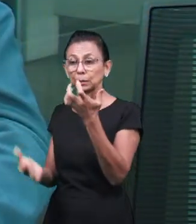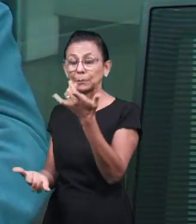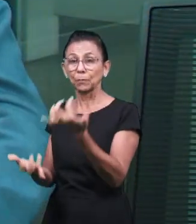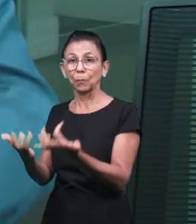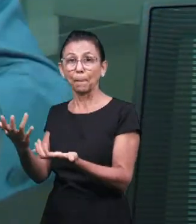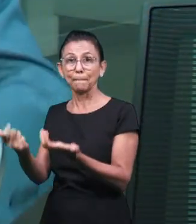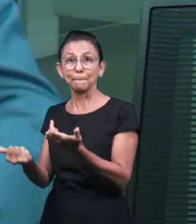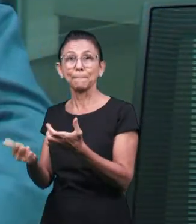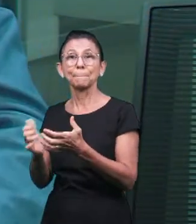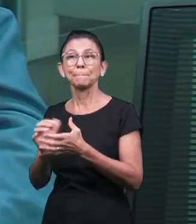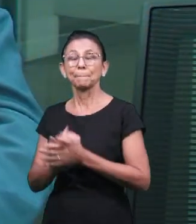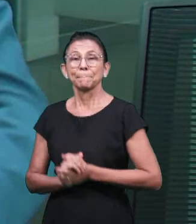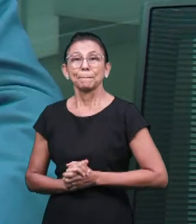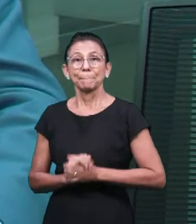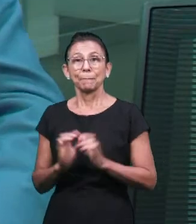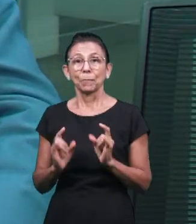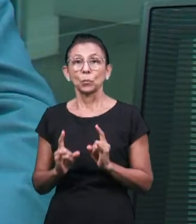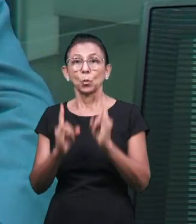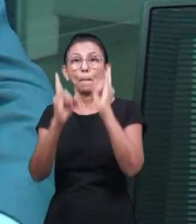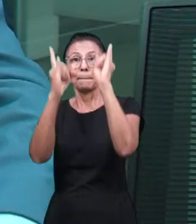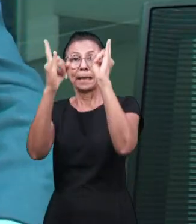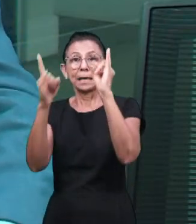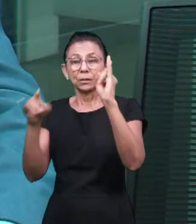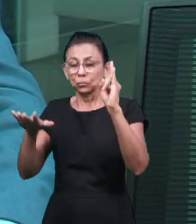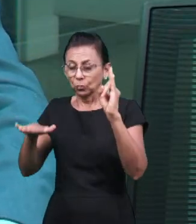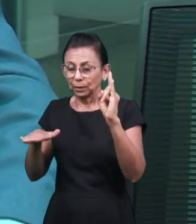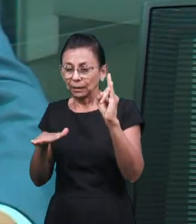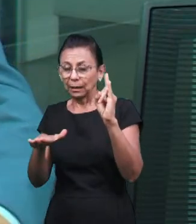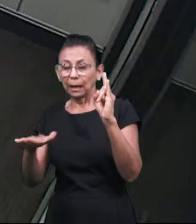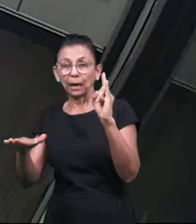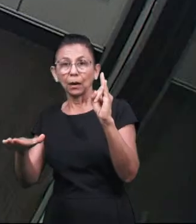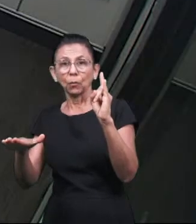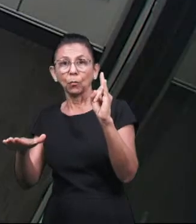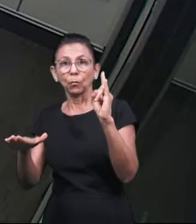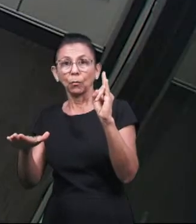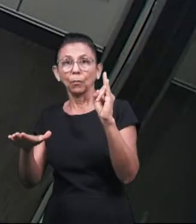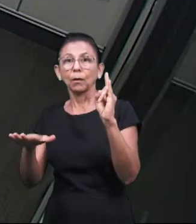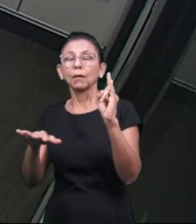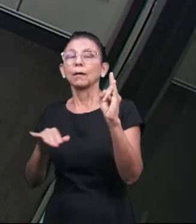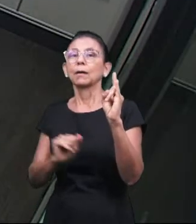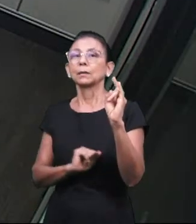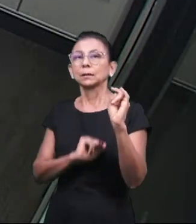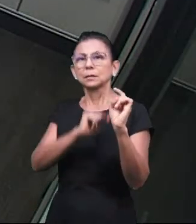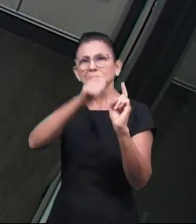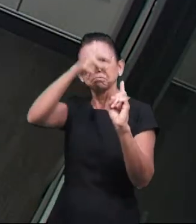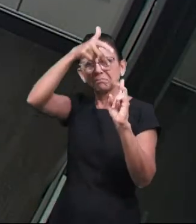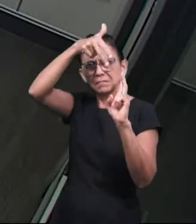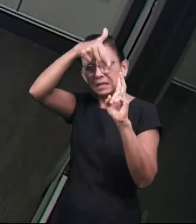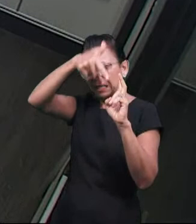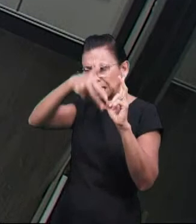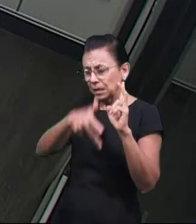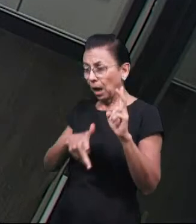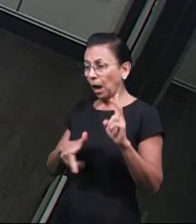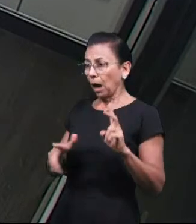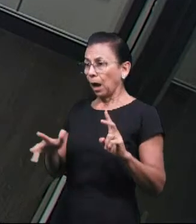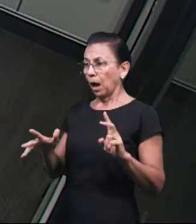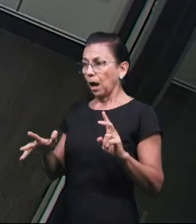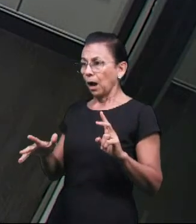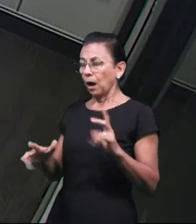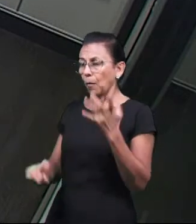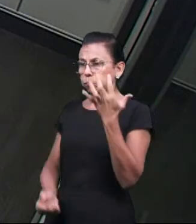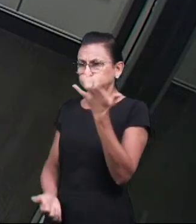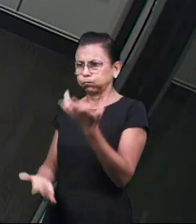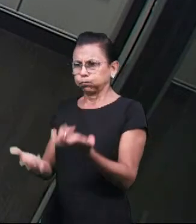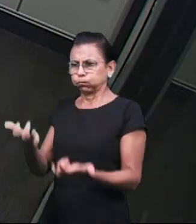apartamento. O carro... Então veja o teor, o